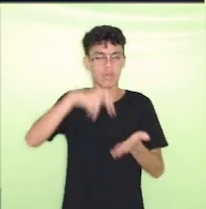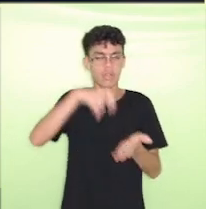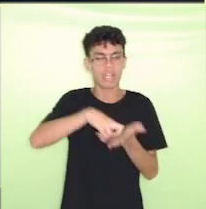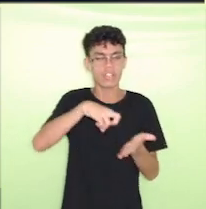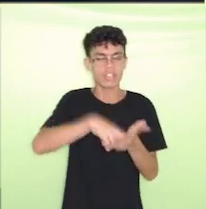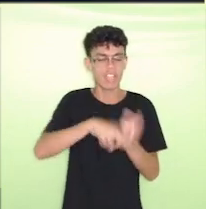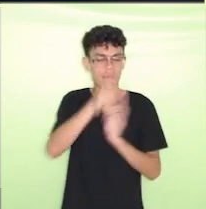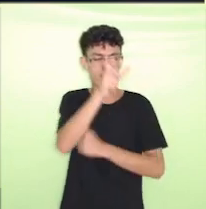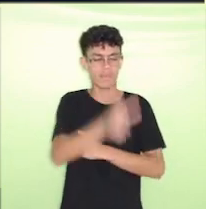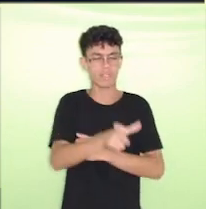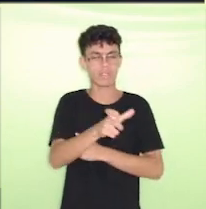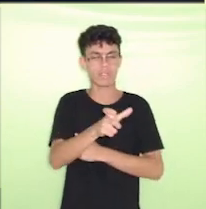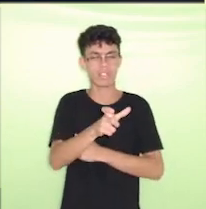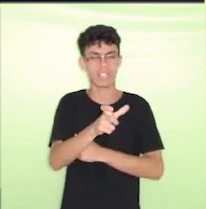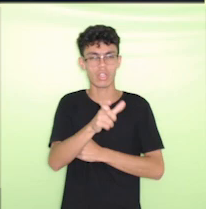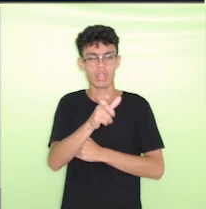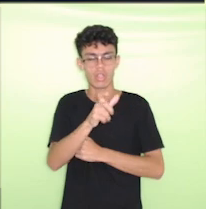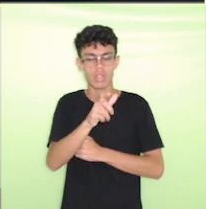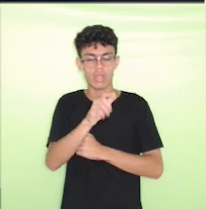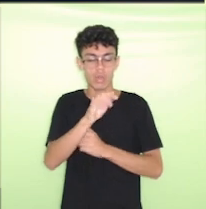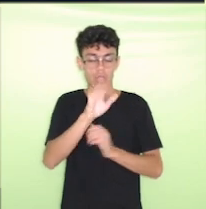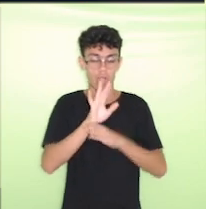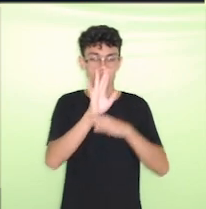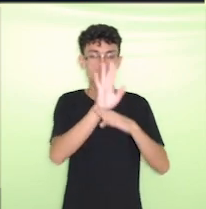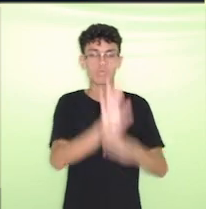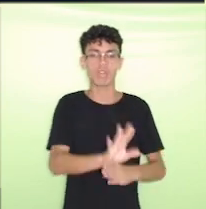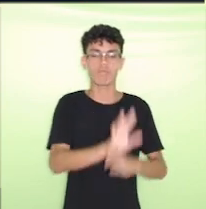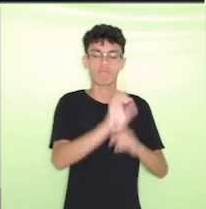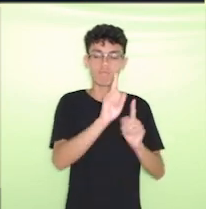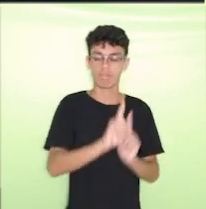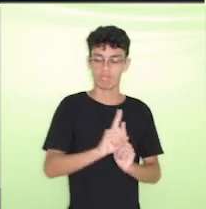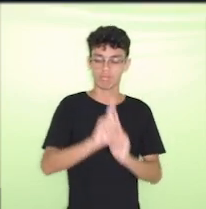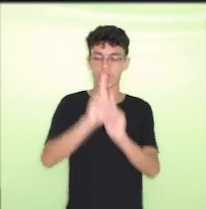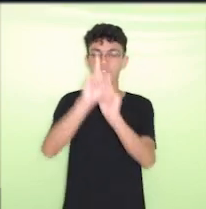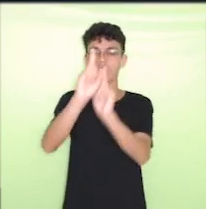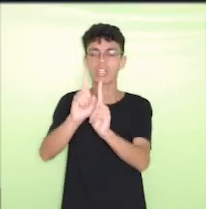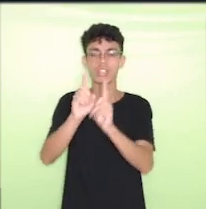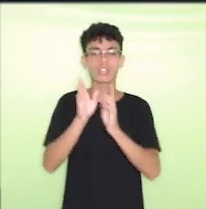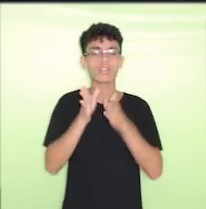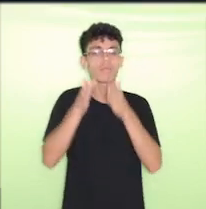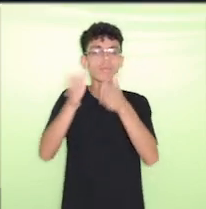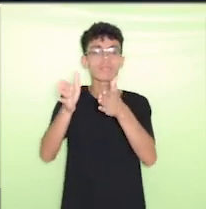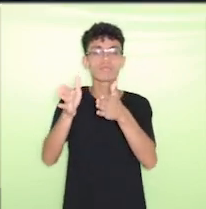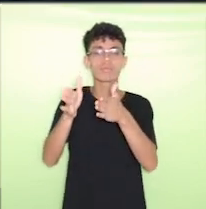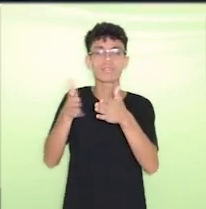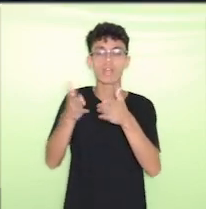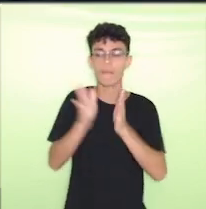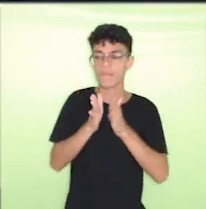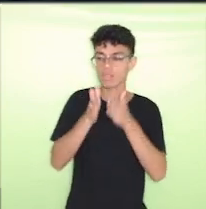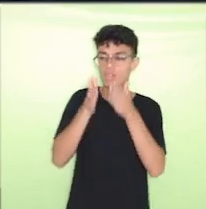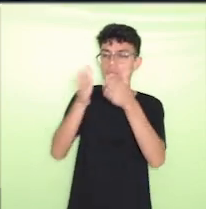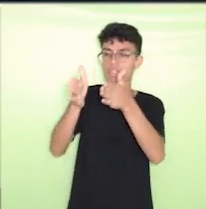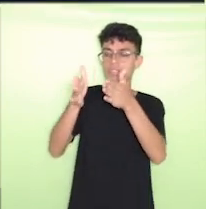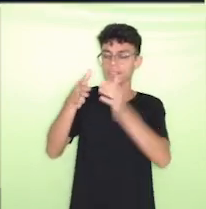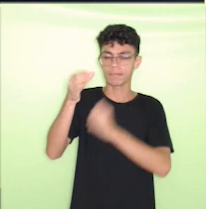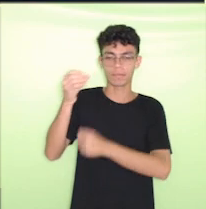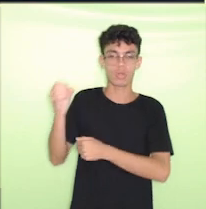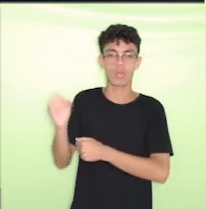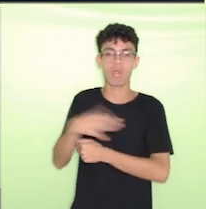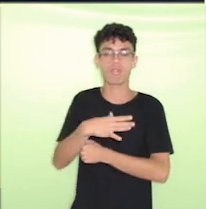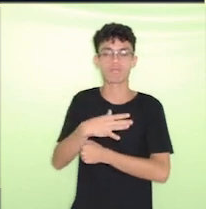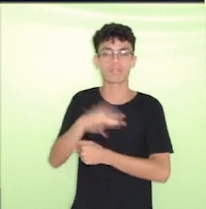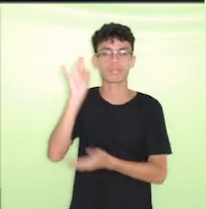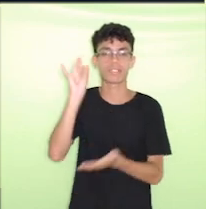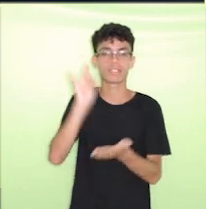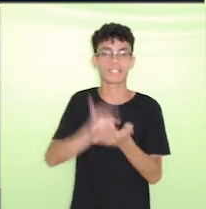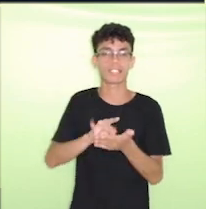alguém? Quero guiá-las unicamente. Em que direção? Em direção a um caminho novo,